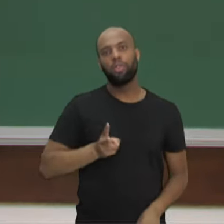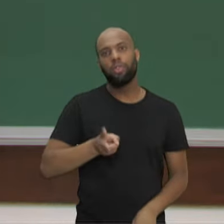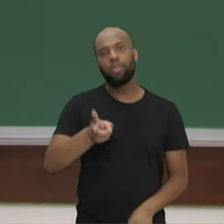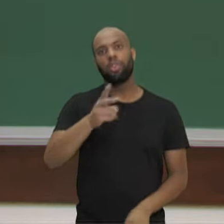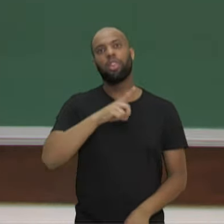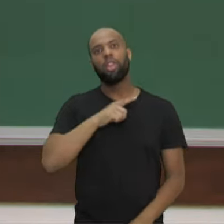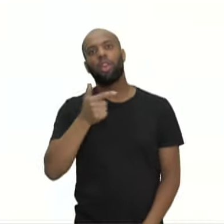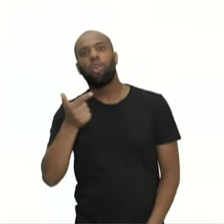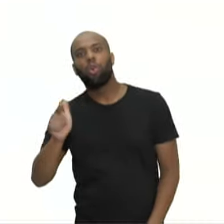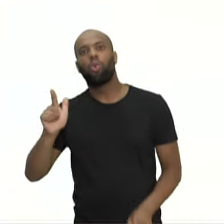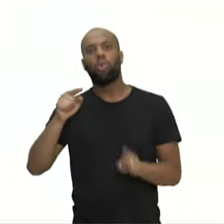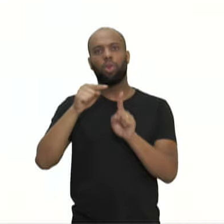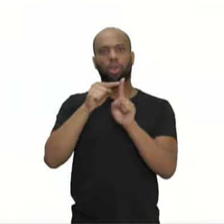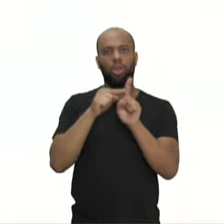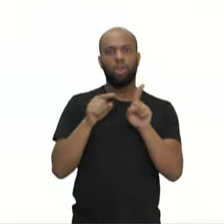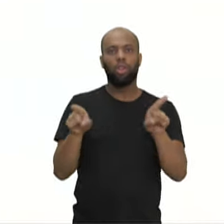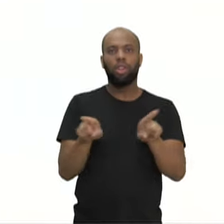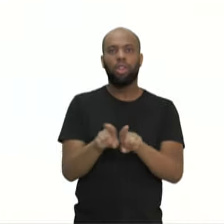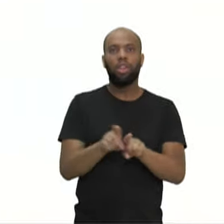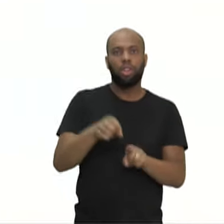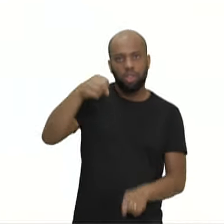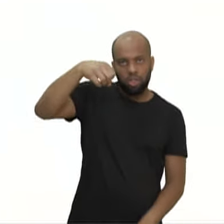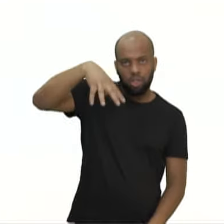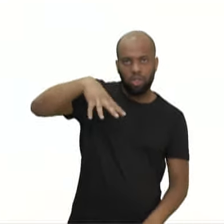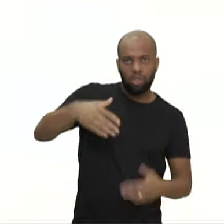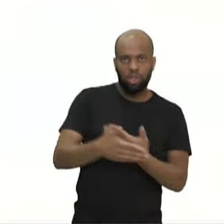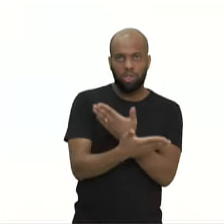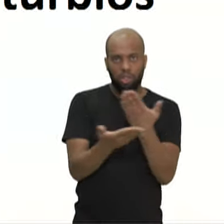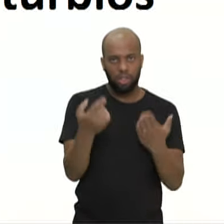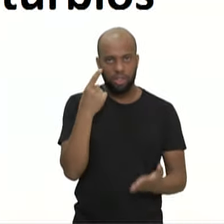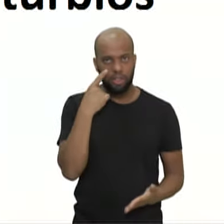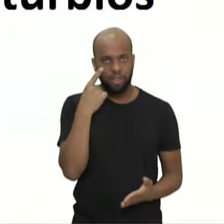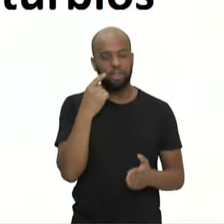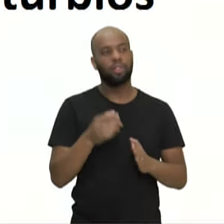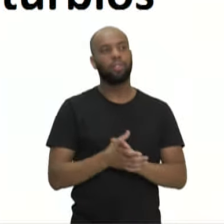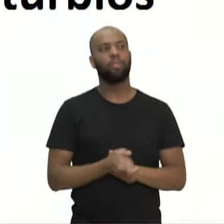Terão outros tipos de iluminação para vocês.